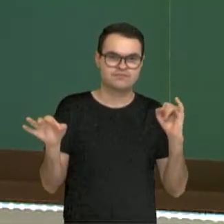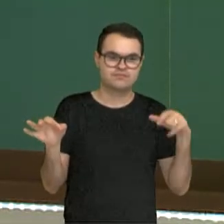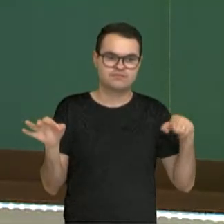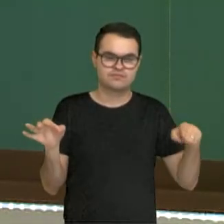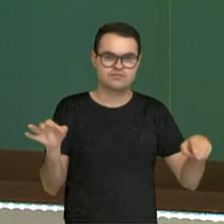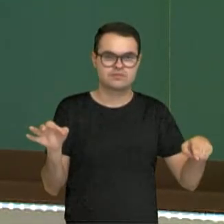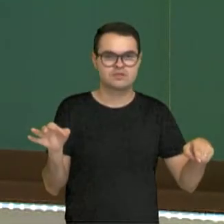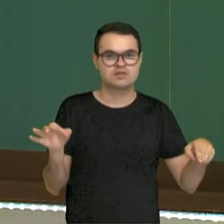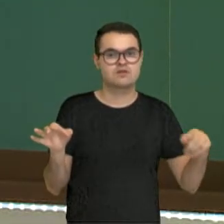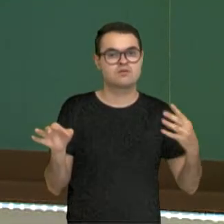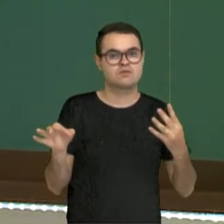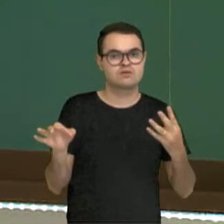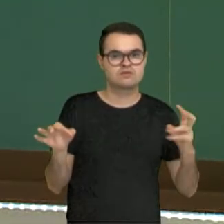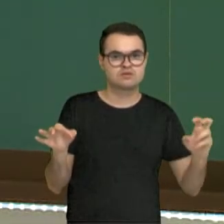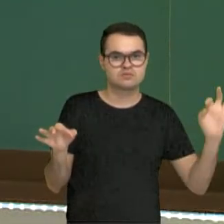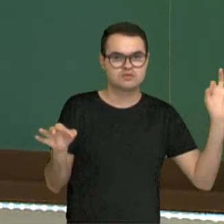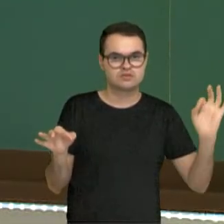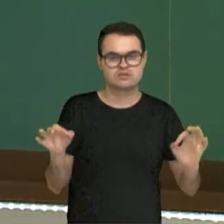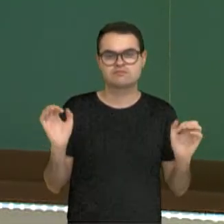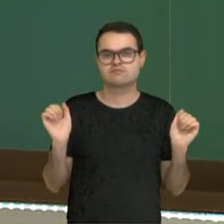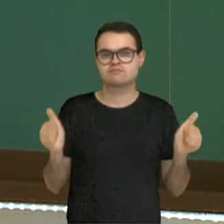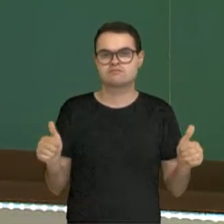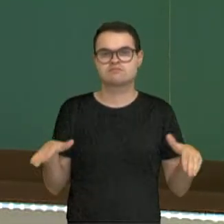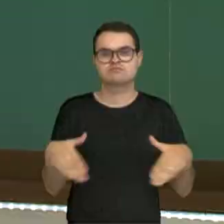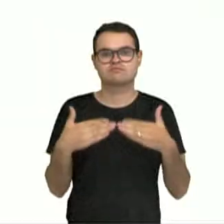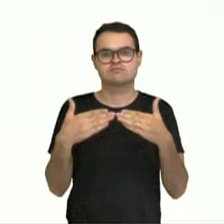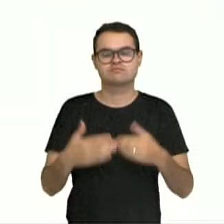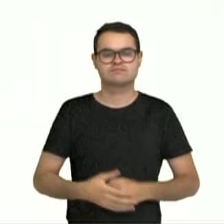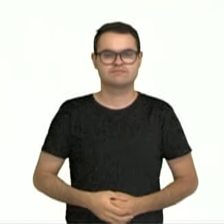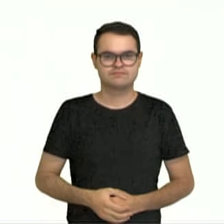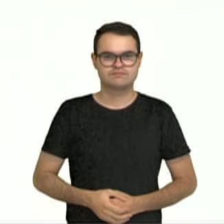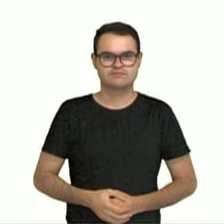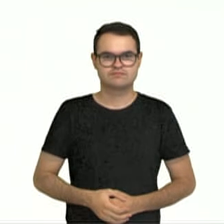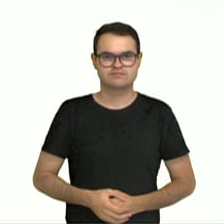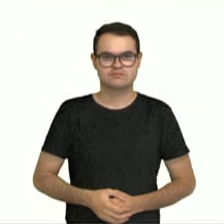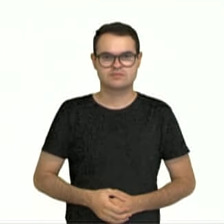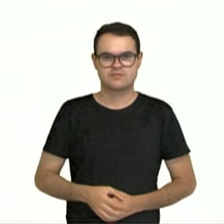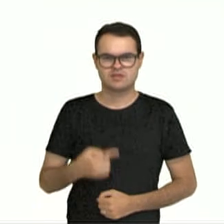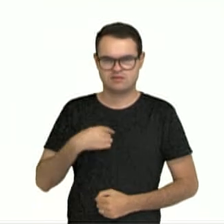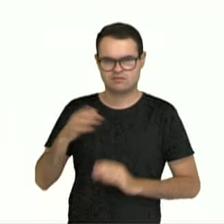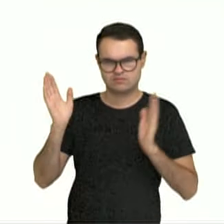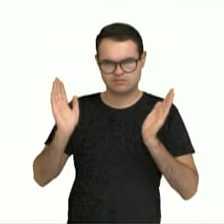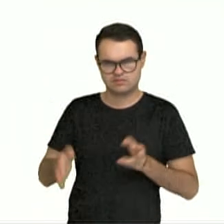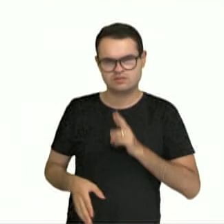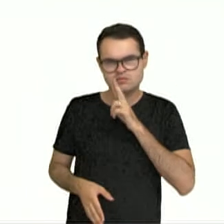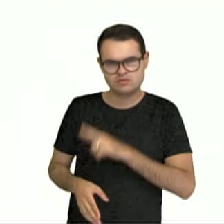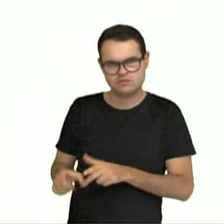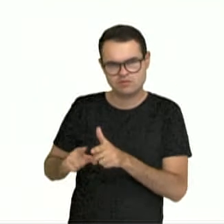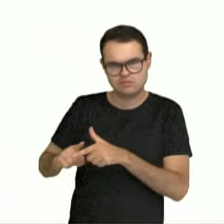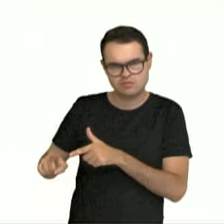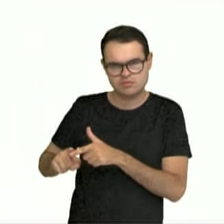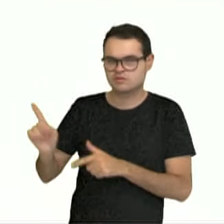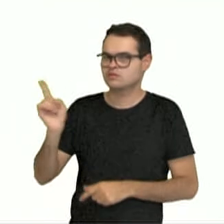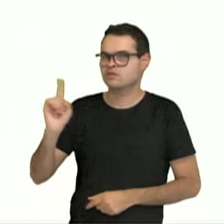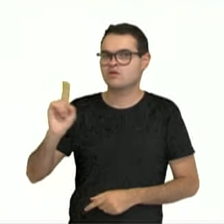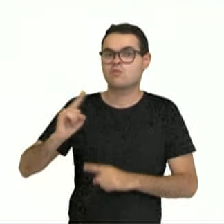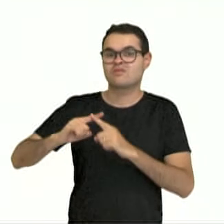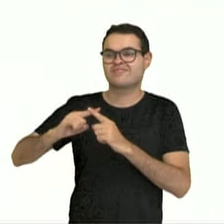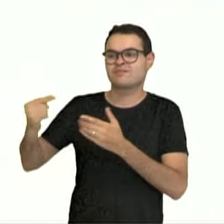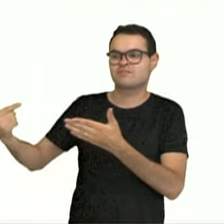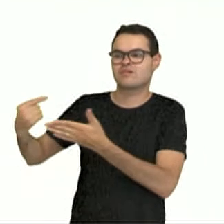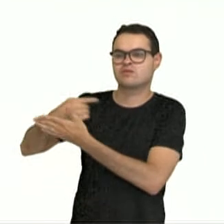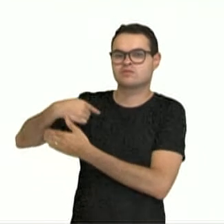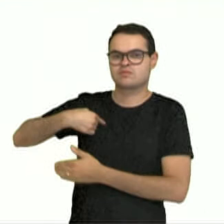Isolda 45%, ok? Mas e aí? Eu já respondi o problema? Não, porque o problema me pergunta o